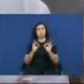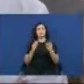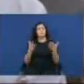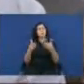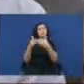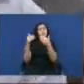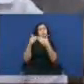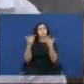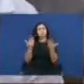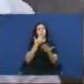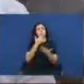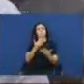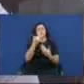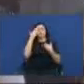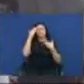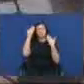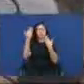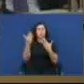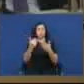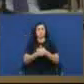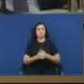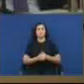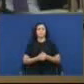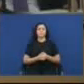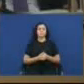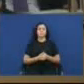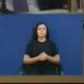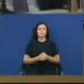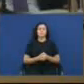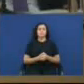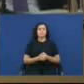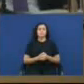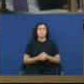fiz esse requerimento. Muito obrigado, senhor presidente. Pela décima parte.